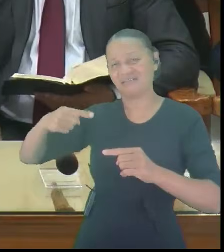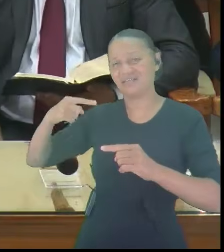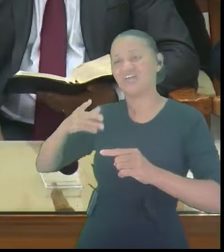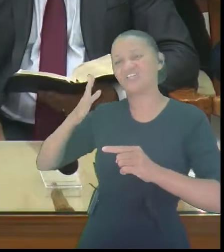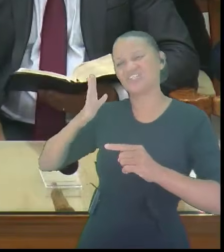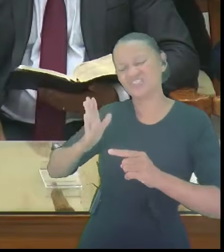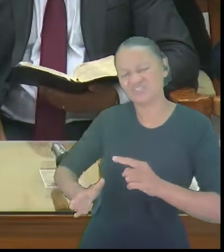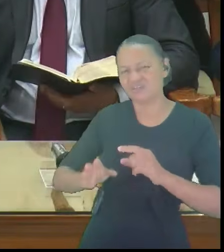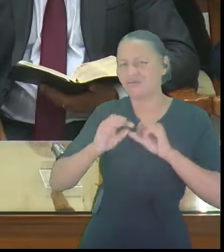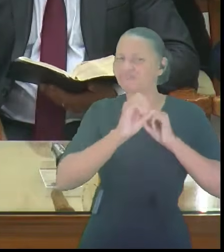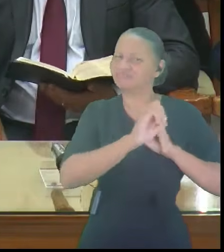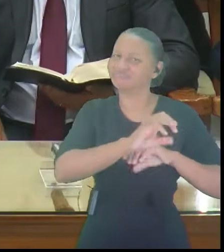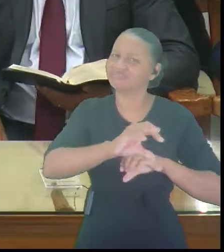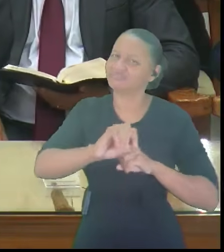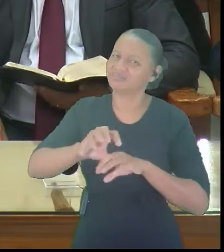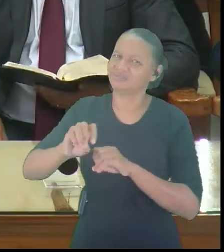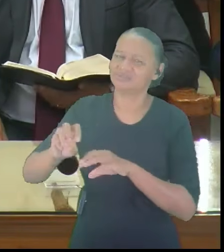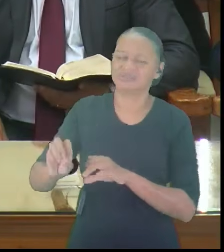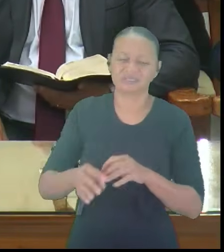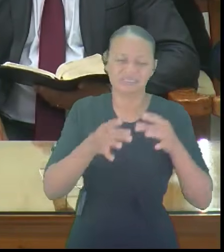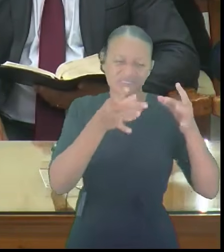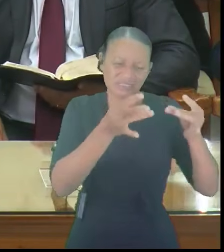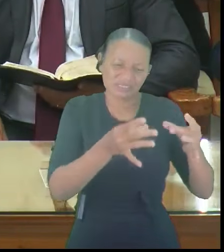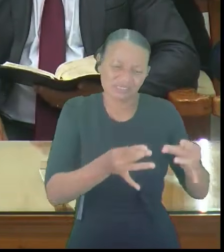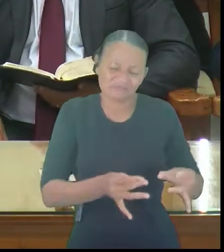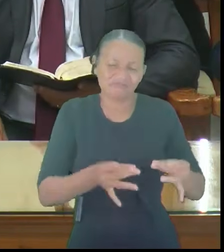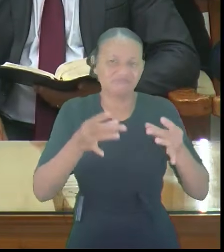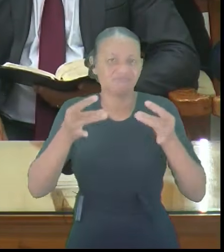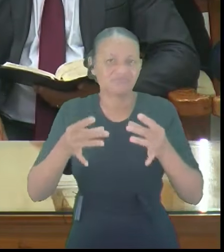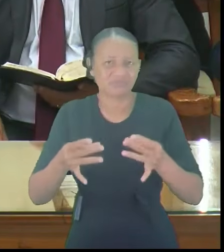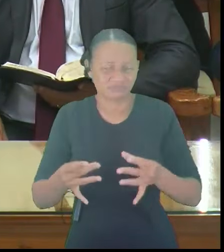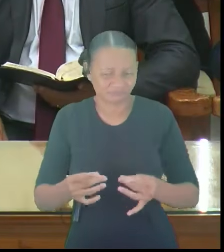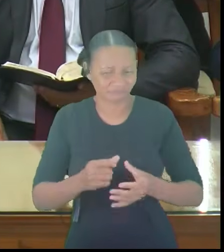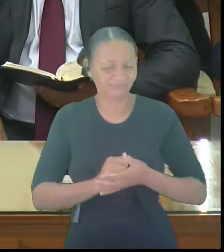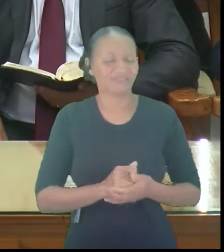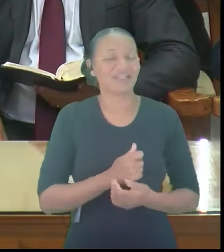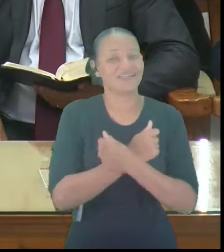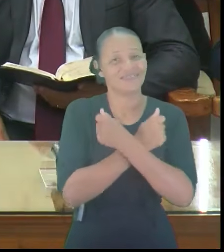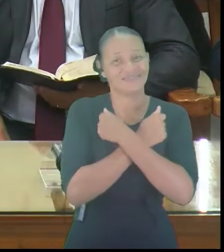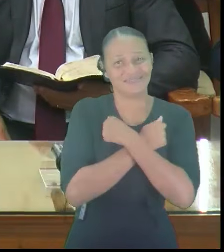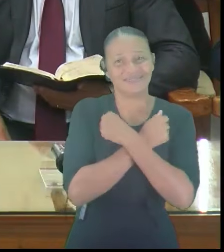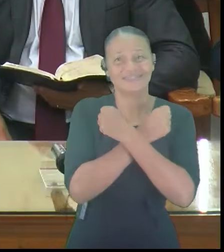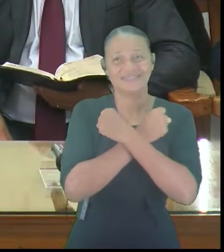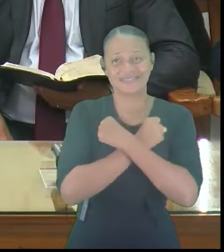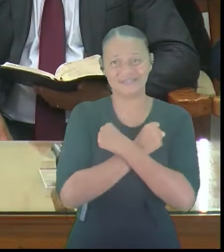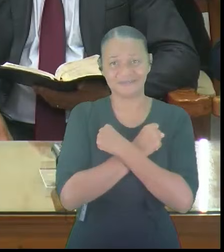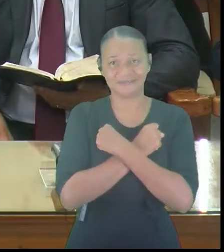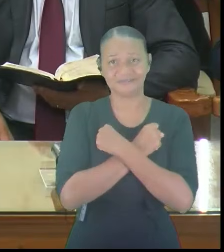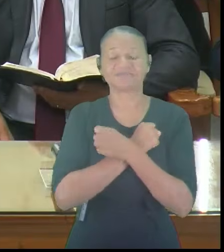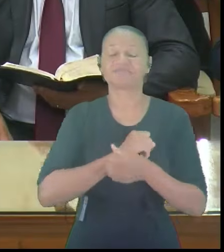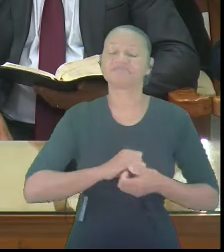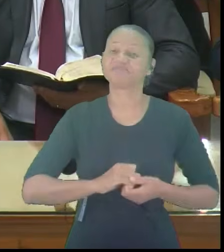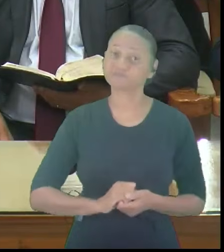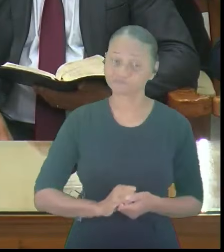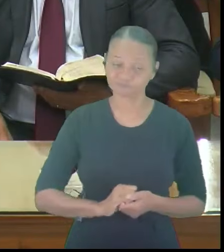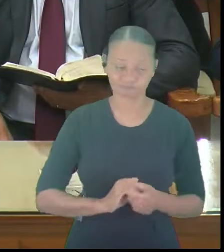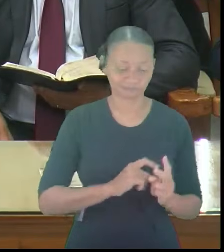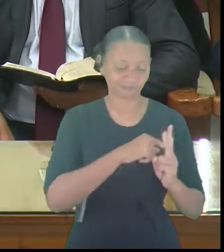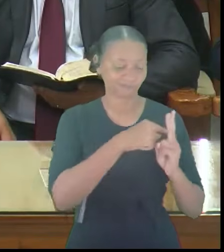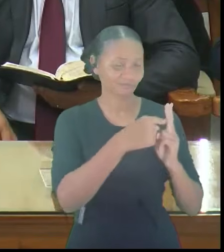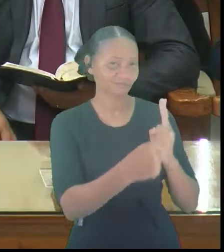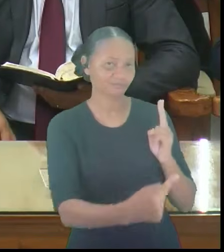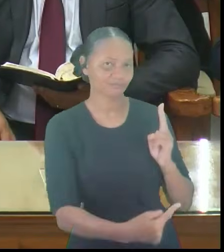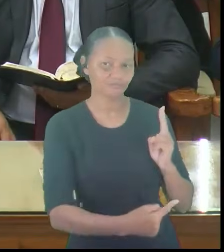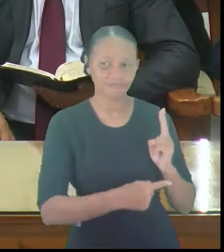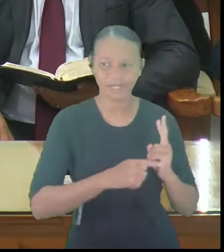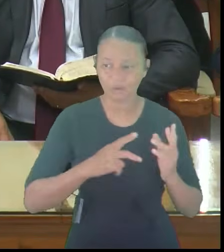os detalhes das lições de Ananias e Safira. E a Bíblia diz que a notícia